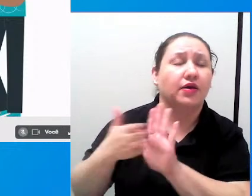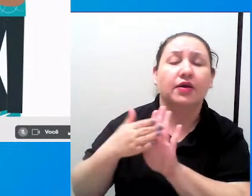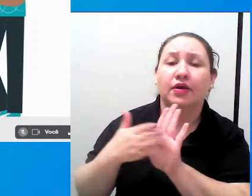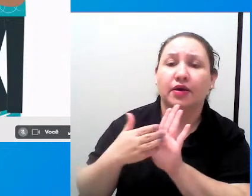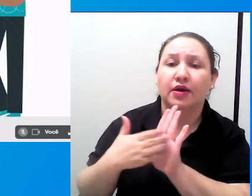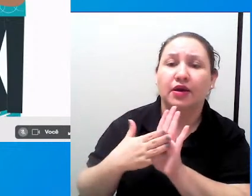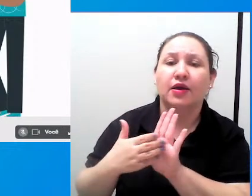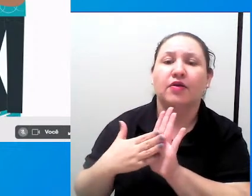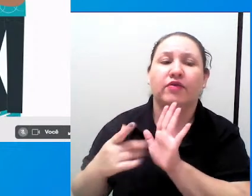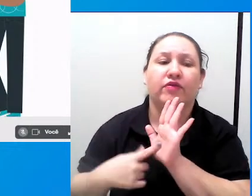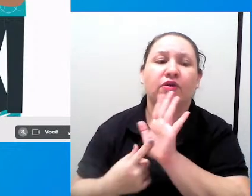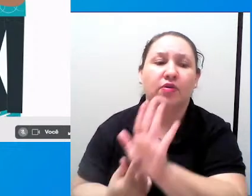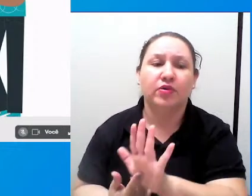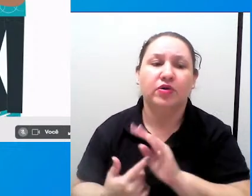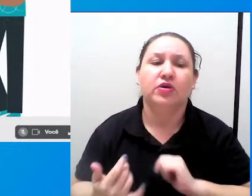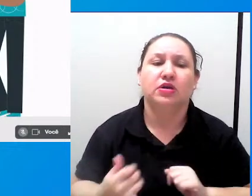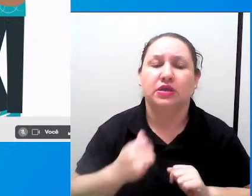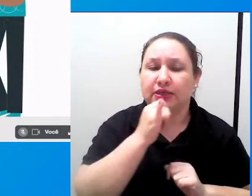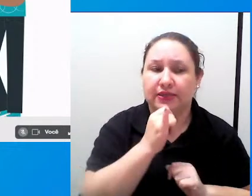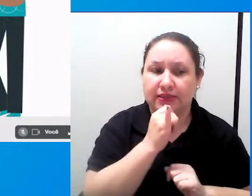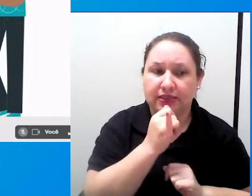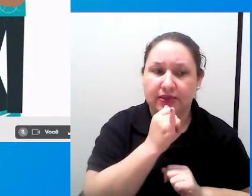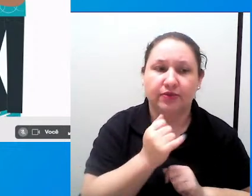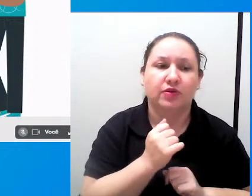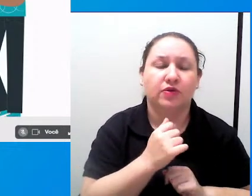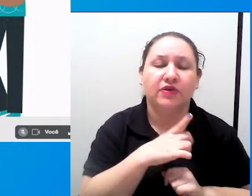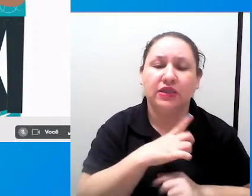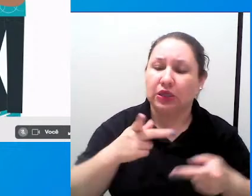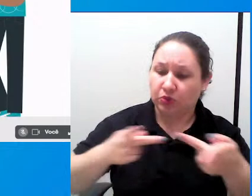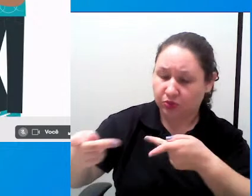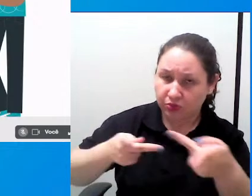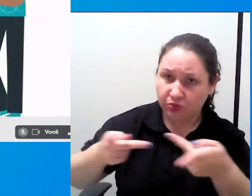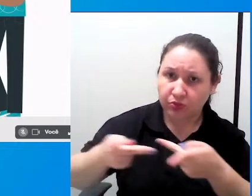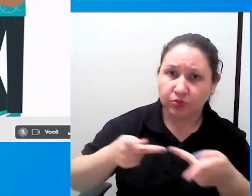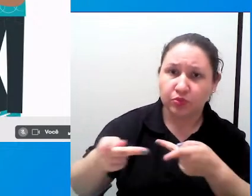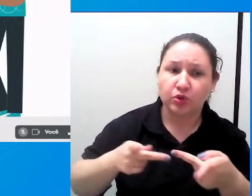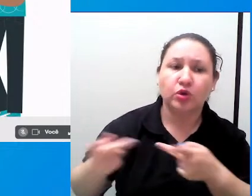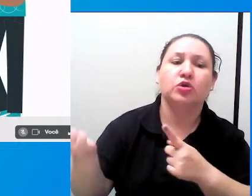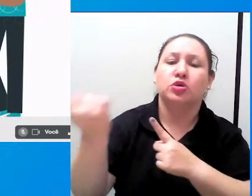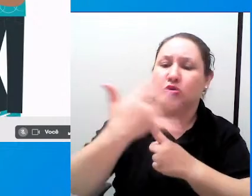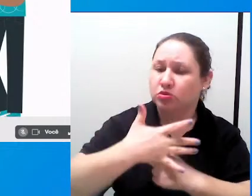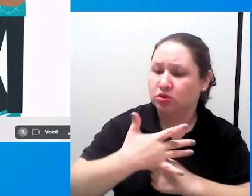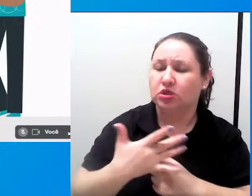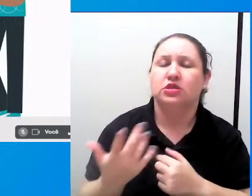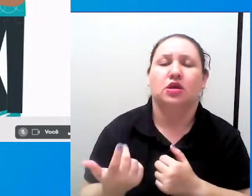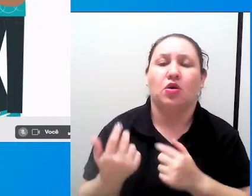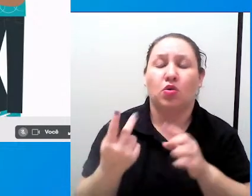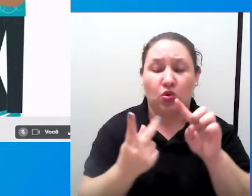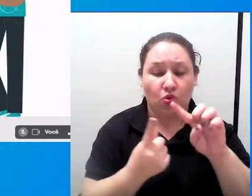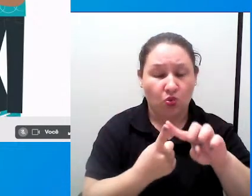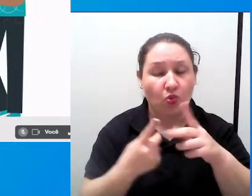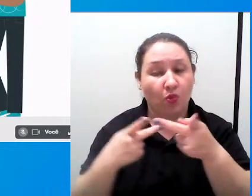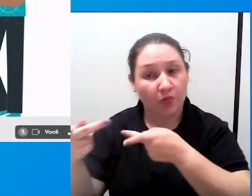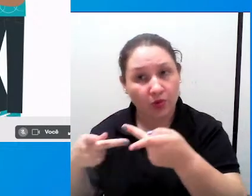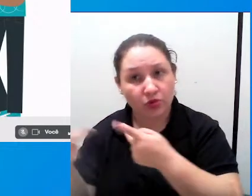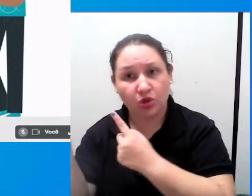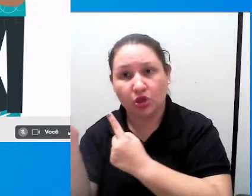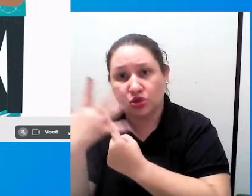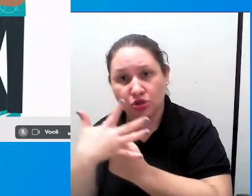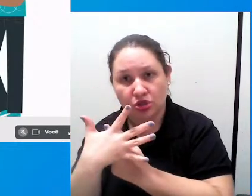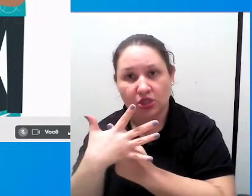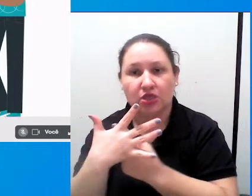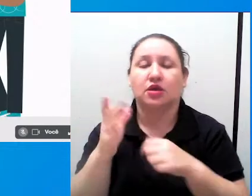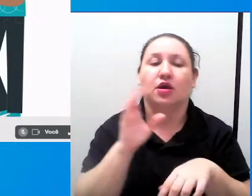vai contar para o ensino, e ele também vai ter um projeto de extensão rodando ao mesmo tempo. Para alguns pode dar uma impressão de